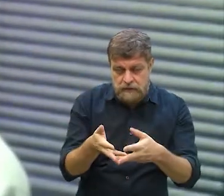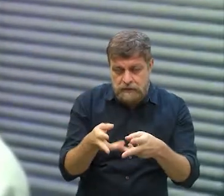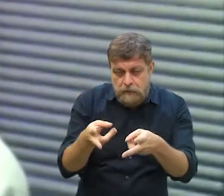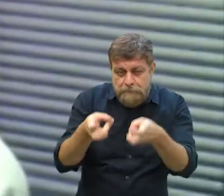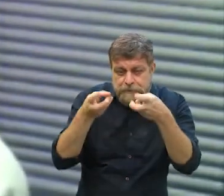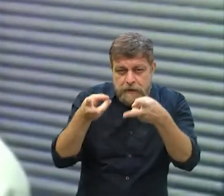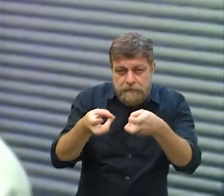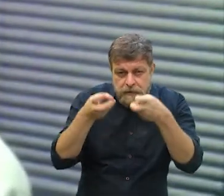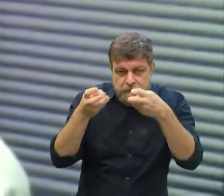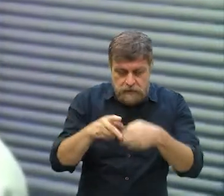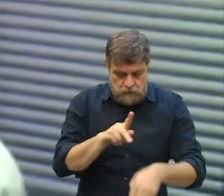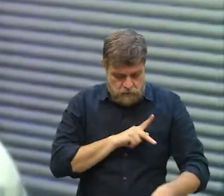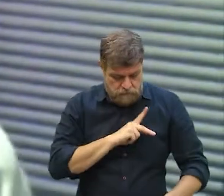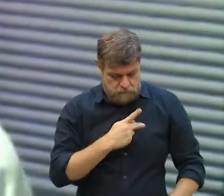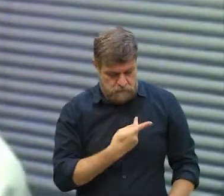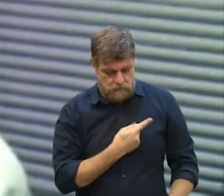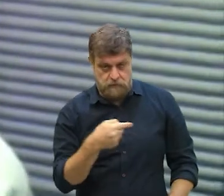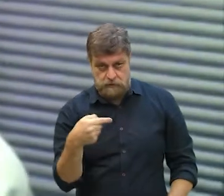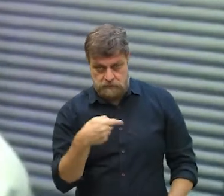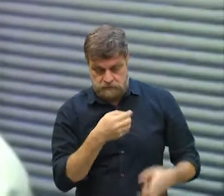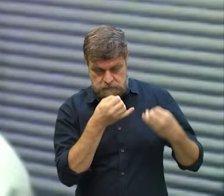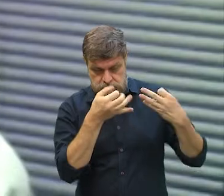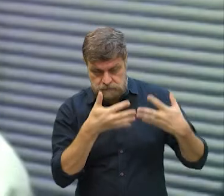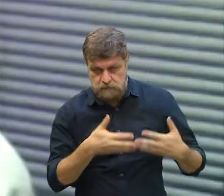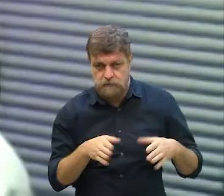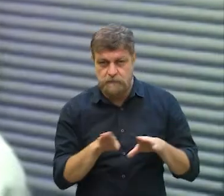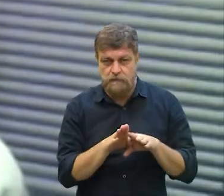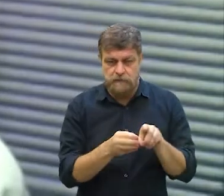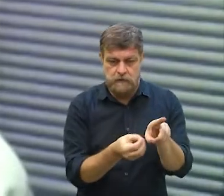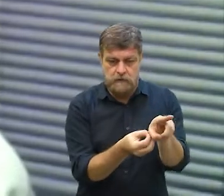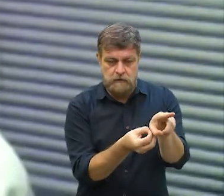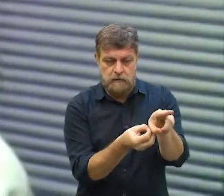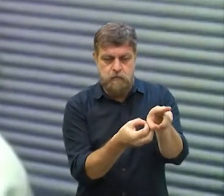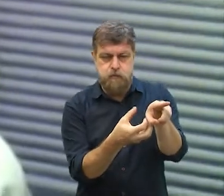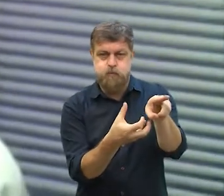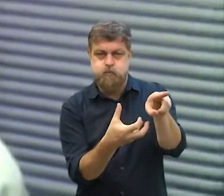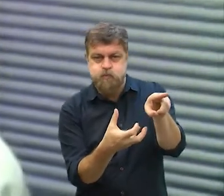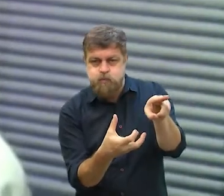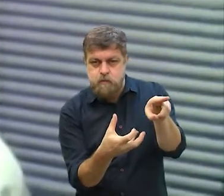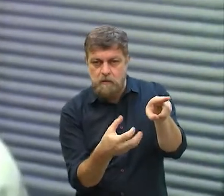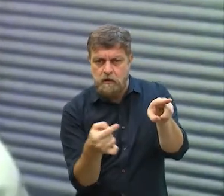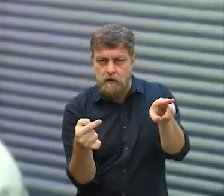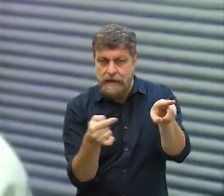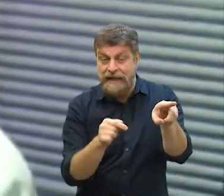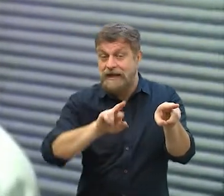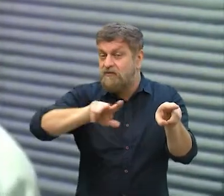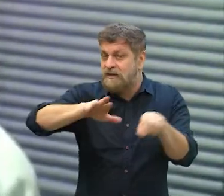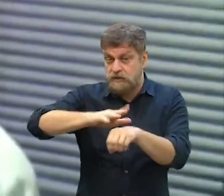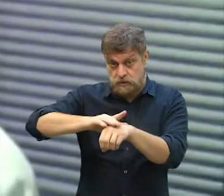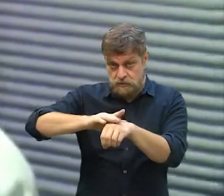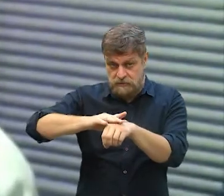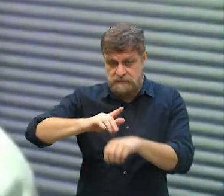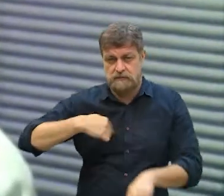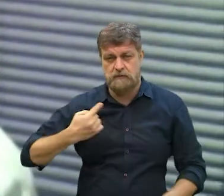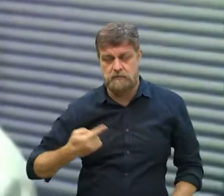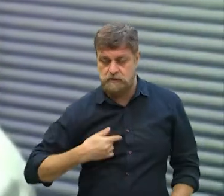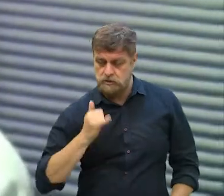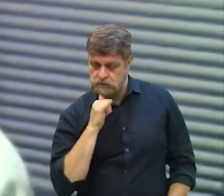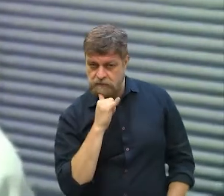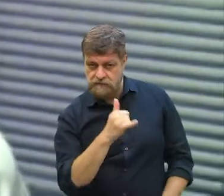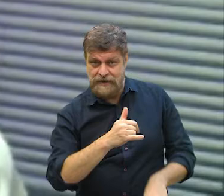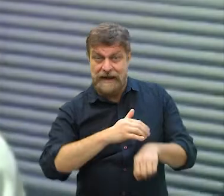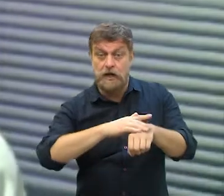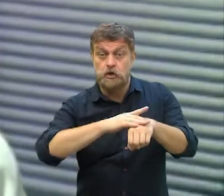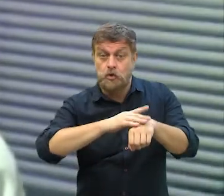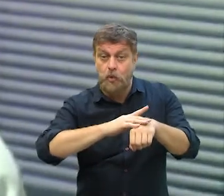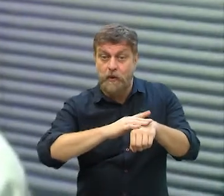sobre sintomatologia, que o Paulo Haddad havia comentado um pouquinho antes, a questão da hiperplasia, que eu acho super importante. O que acontece? Quando a gente fala